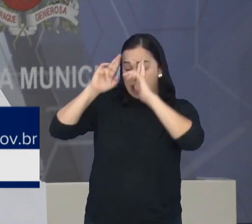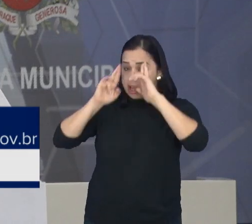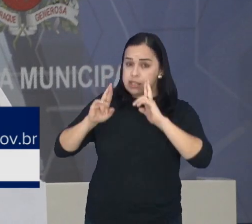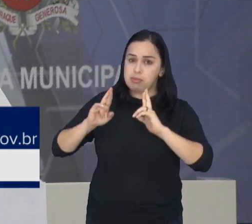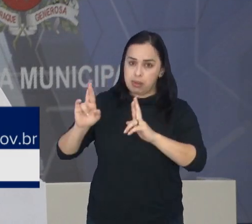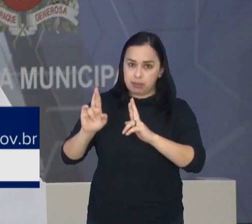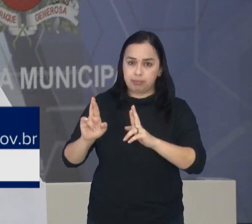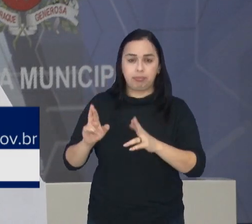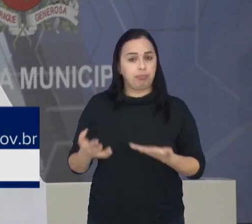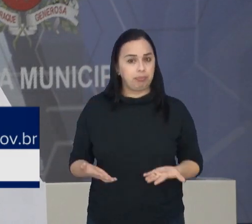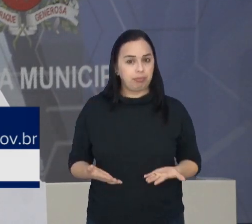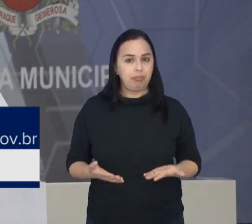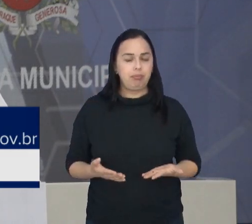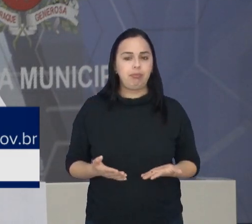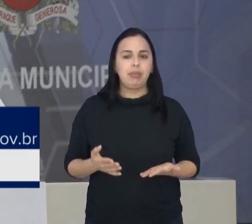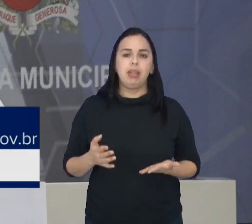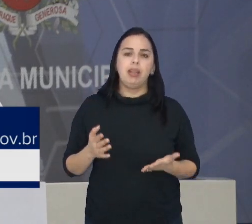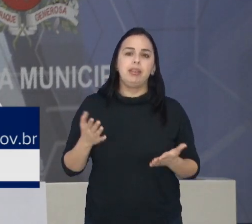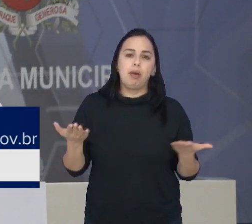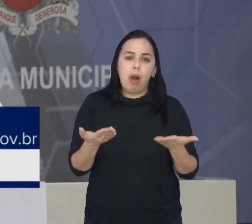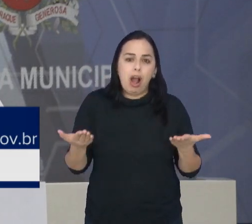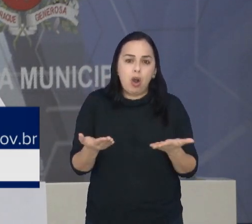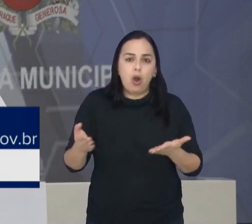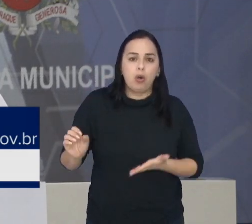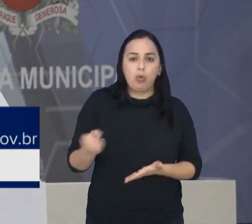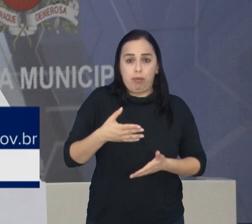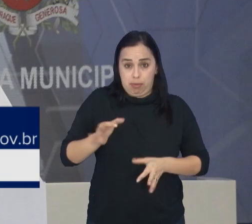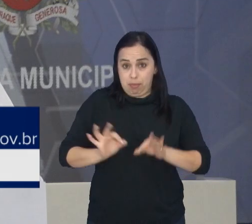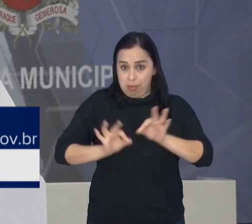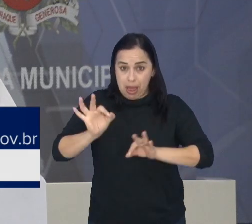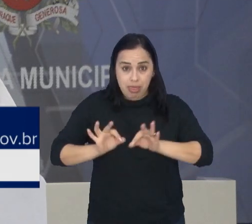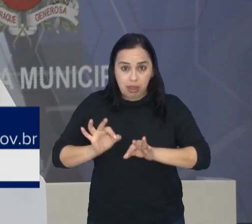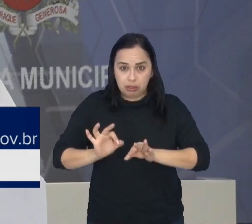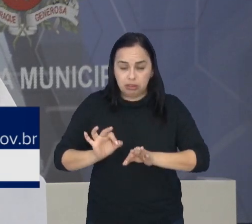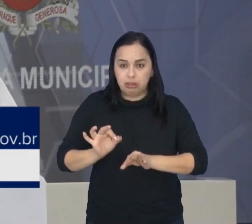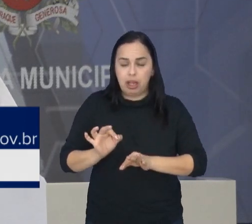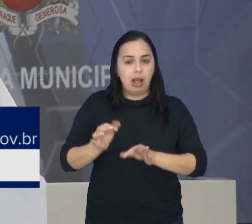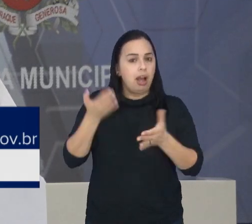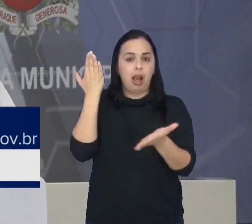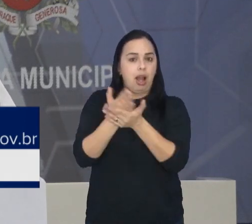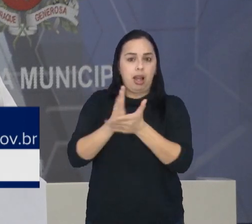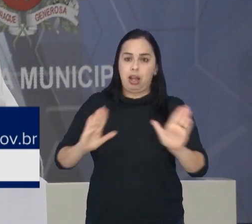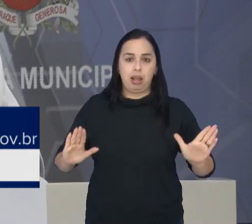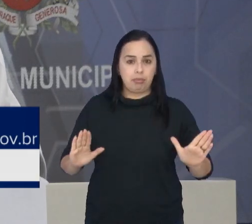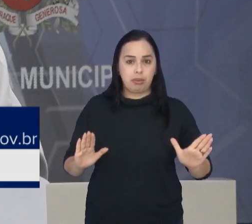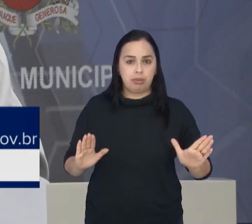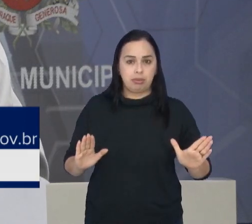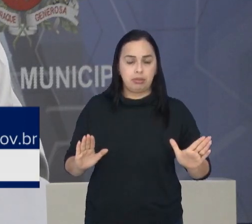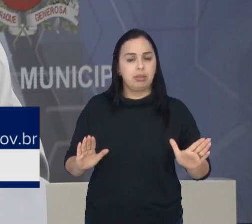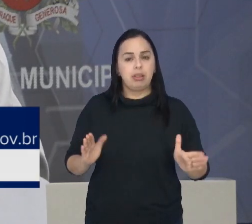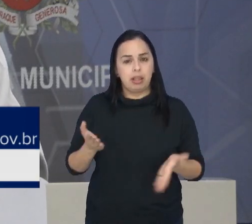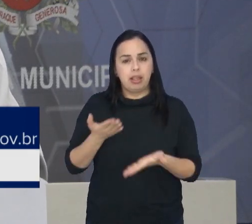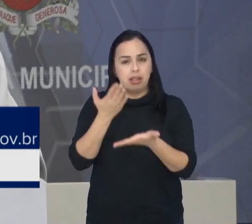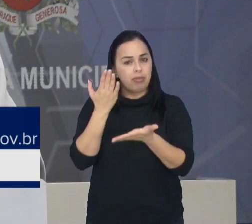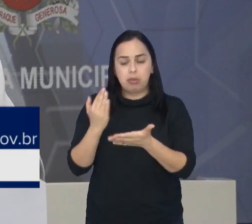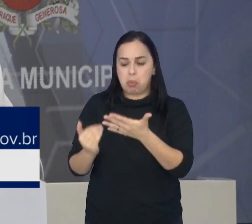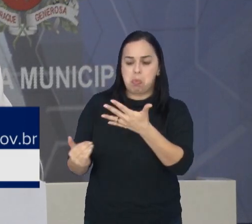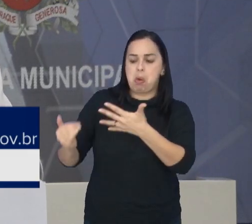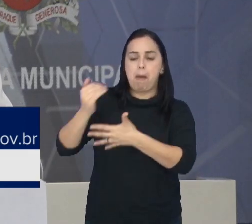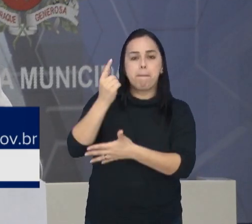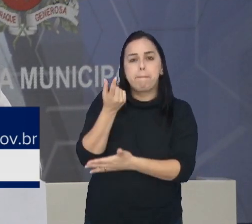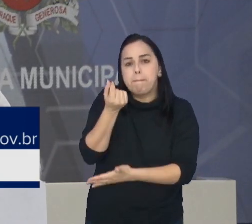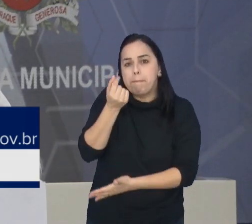carreira. Então, esse plano, ele acaba com a progressão de carreira, que parece que é o intuito do atual governo, é acabar com a progressão de